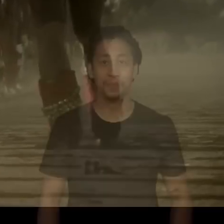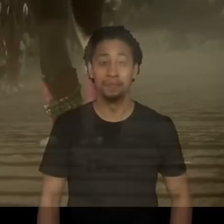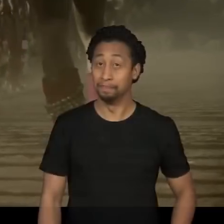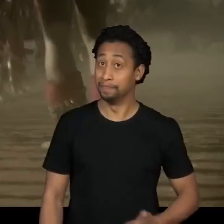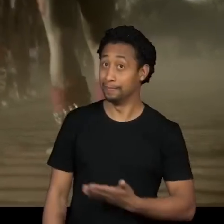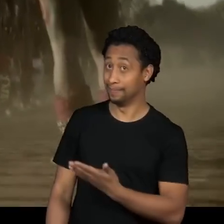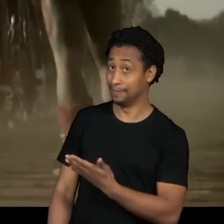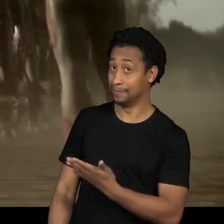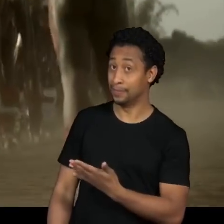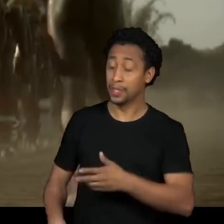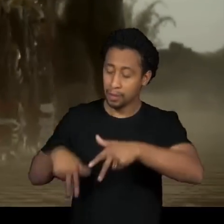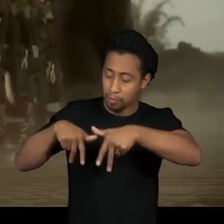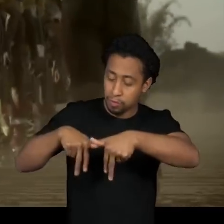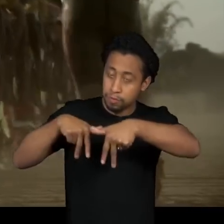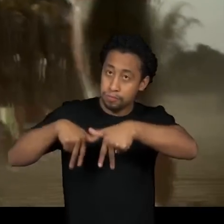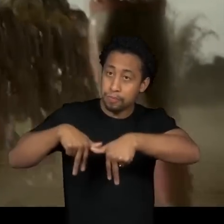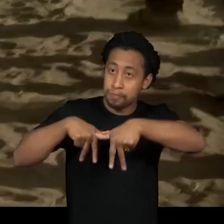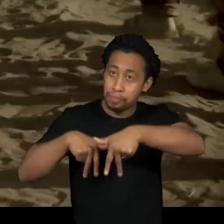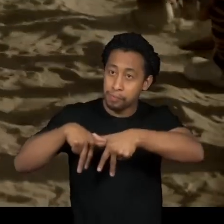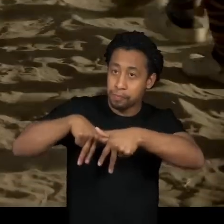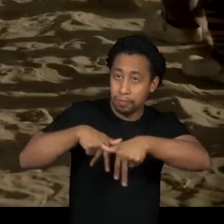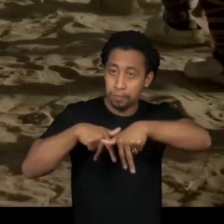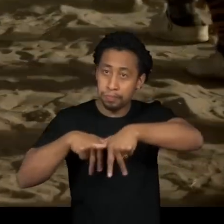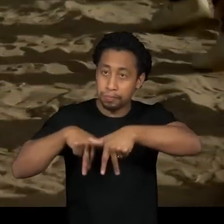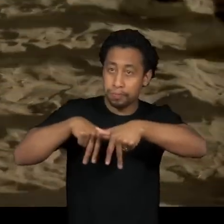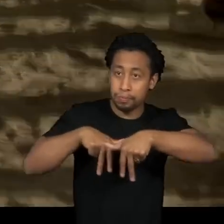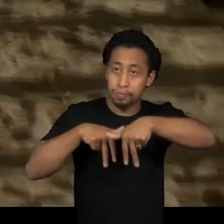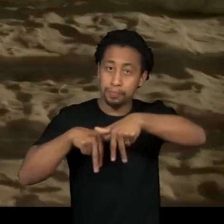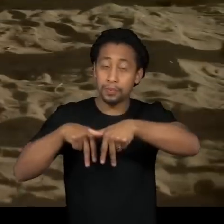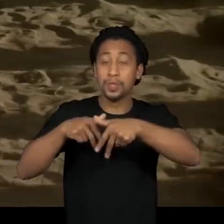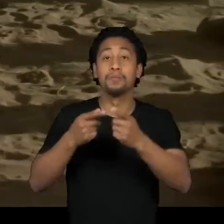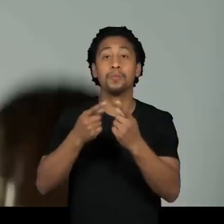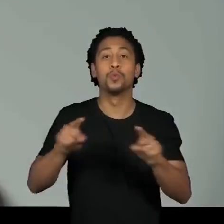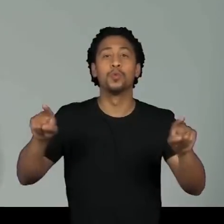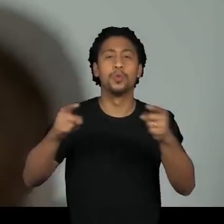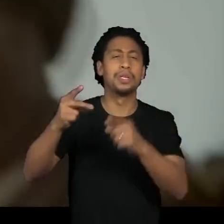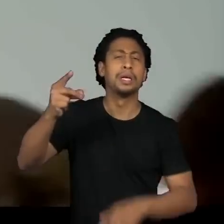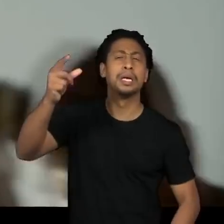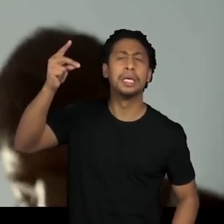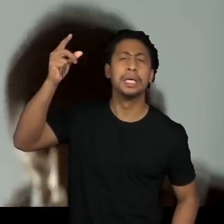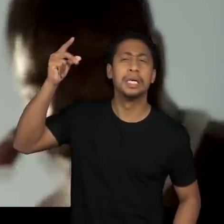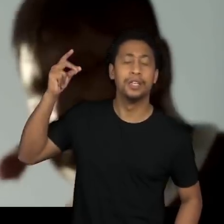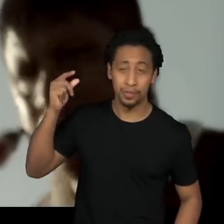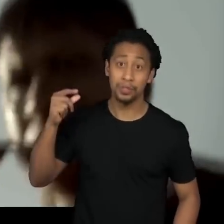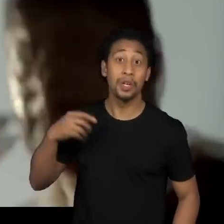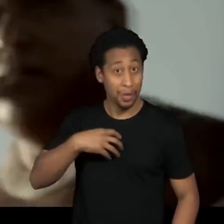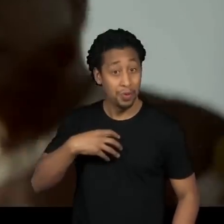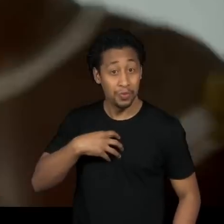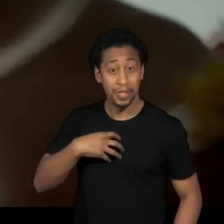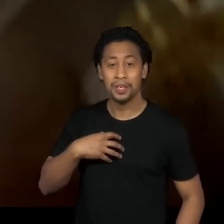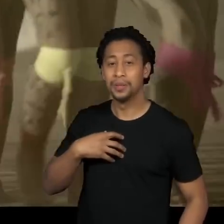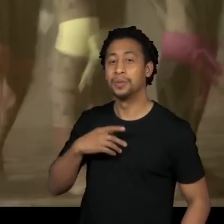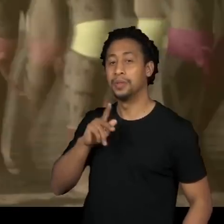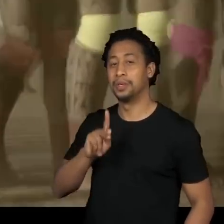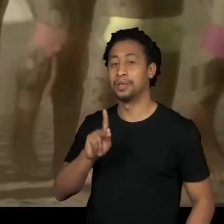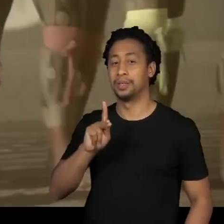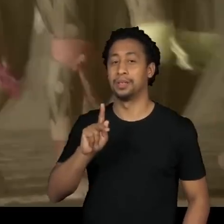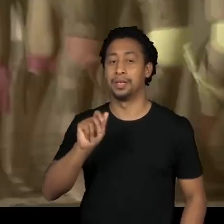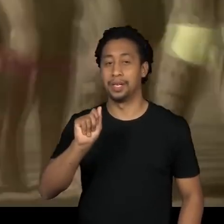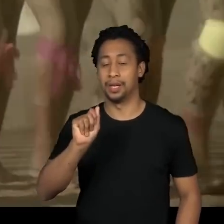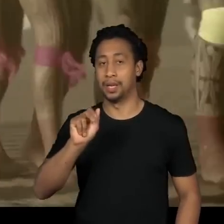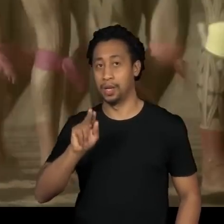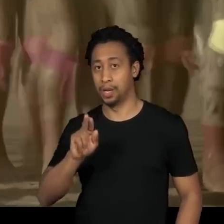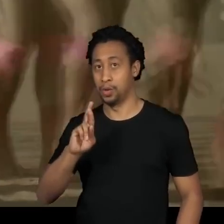Corpos adornados dançam movidos por sons ancestrais. É parte do Quarup, na aldeia Ipátice